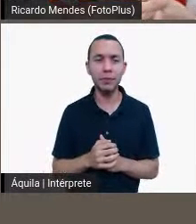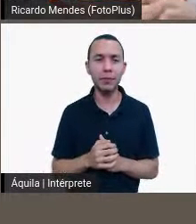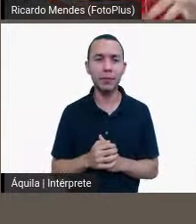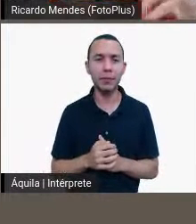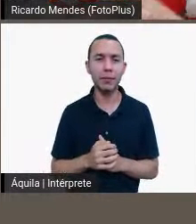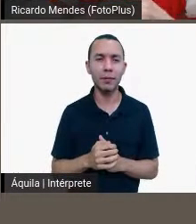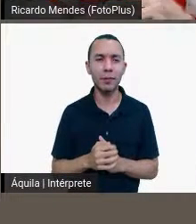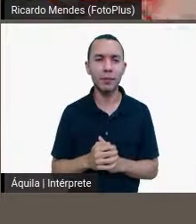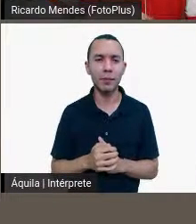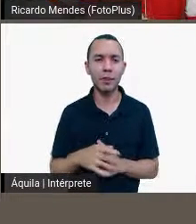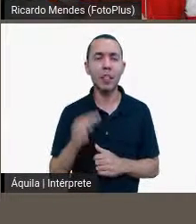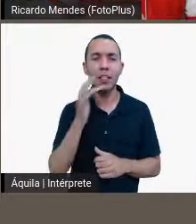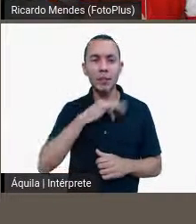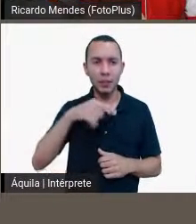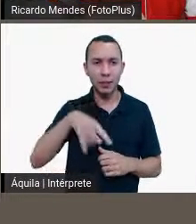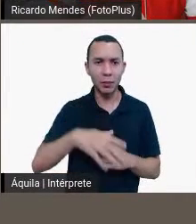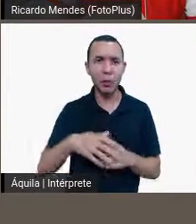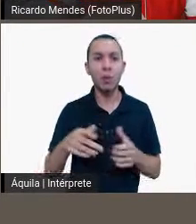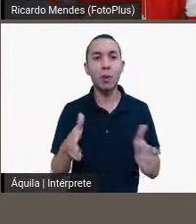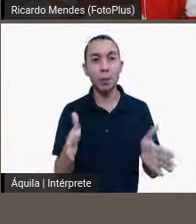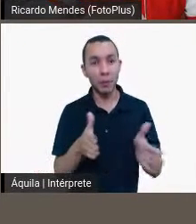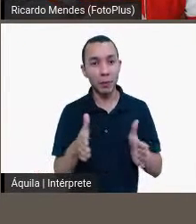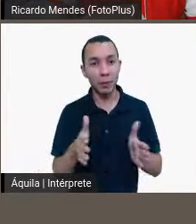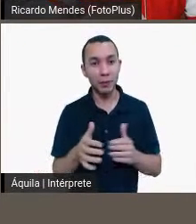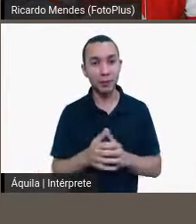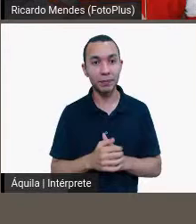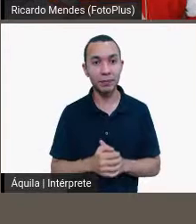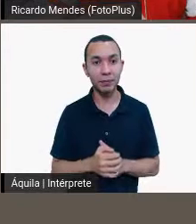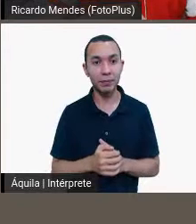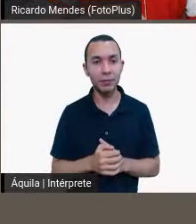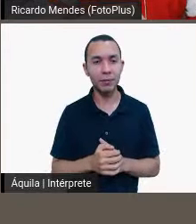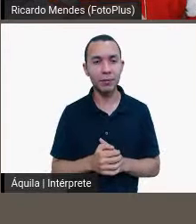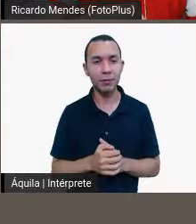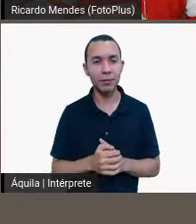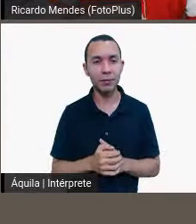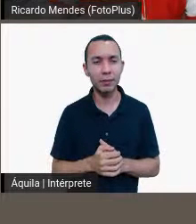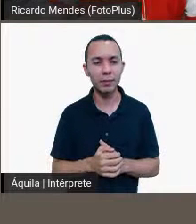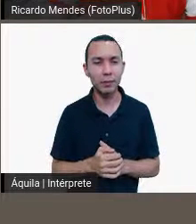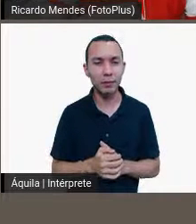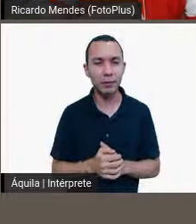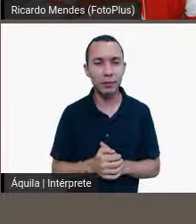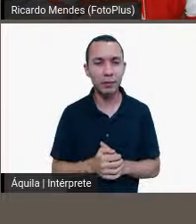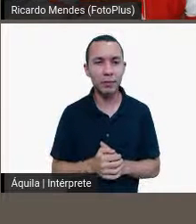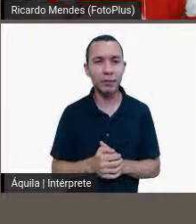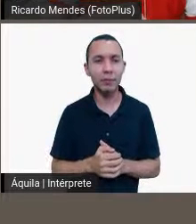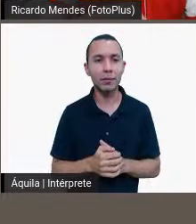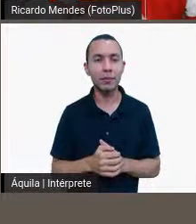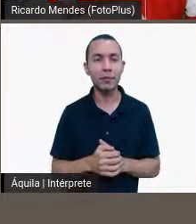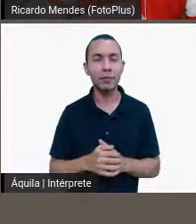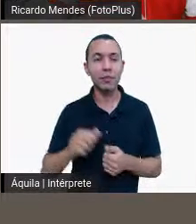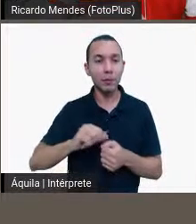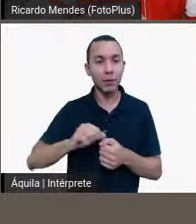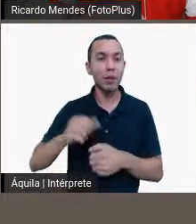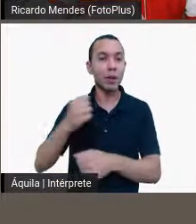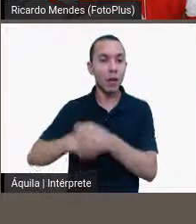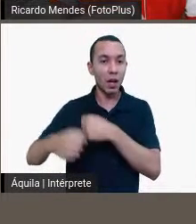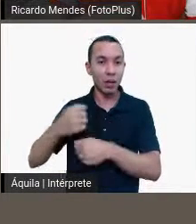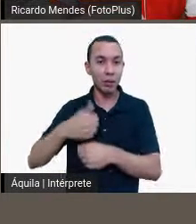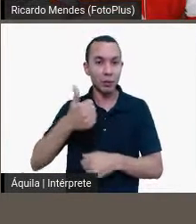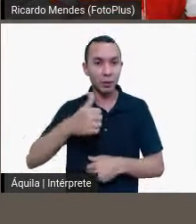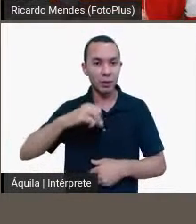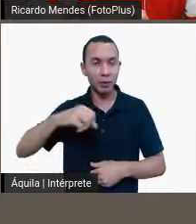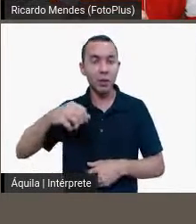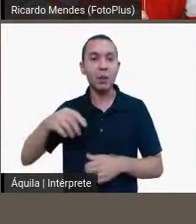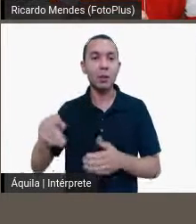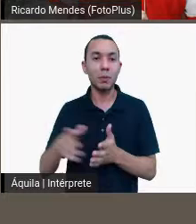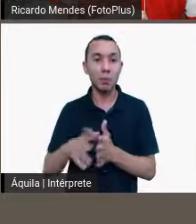maior evidência nos momentos iniciais, inclui ensaios historiográficos realizados na segunda metade dos anos 70, nos programas de mestrado e